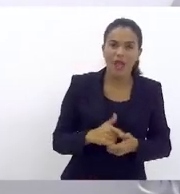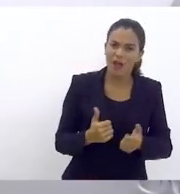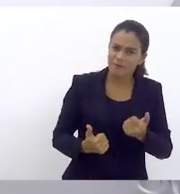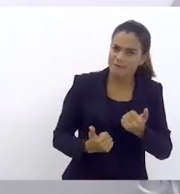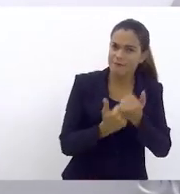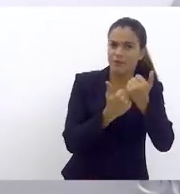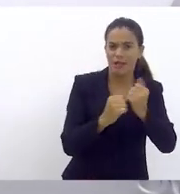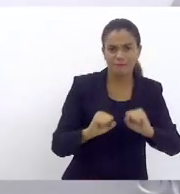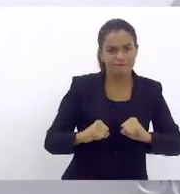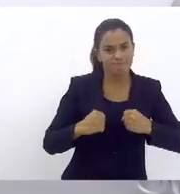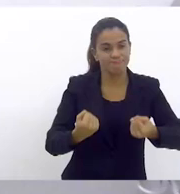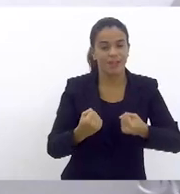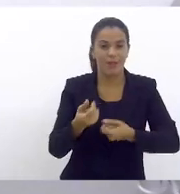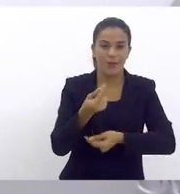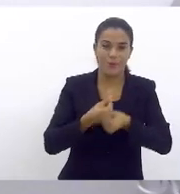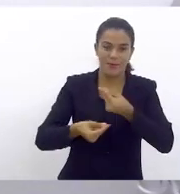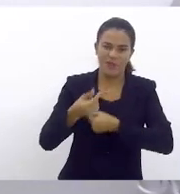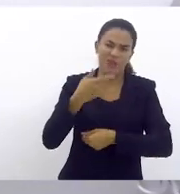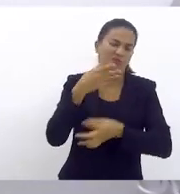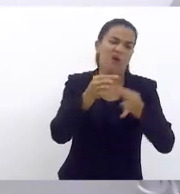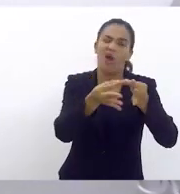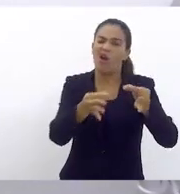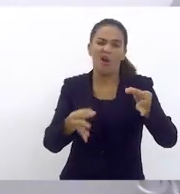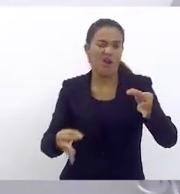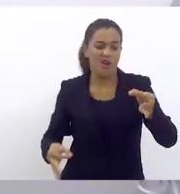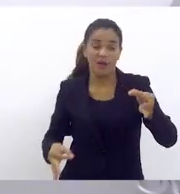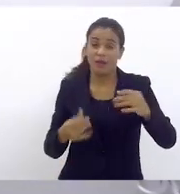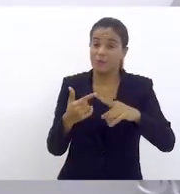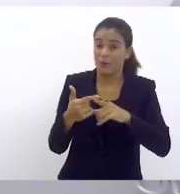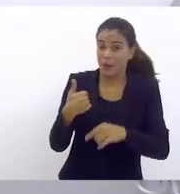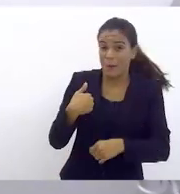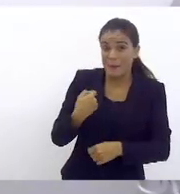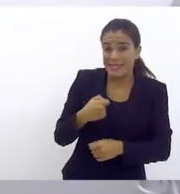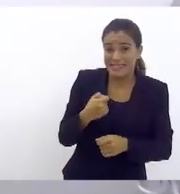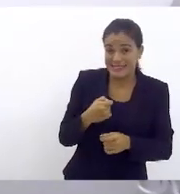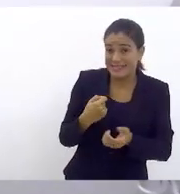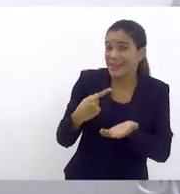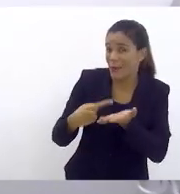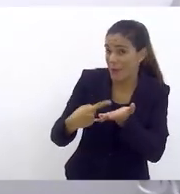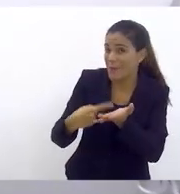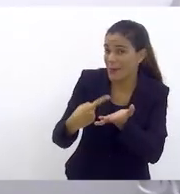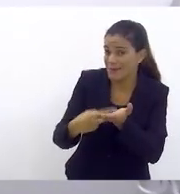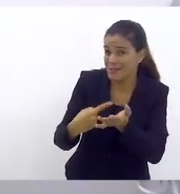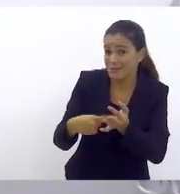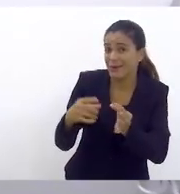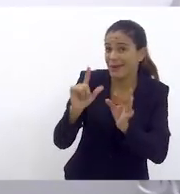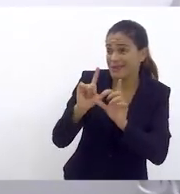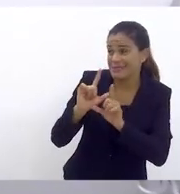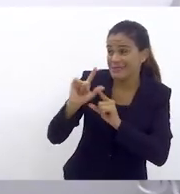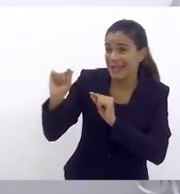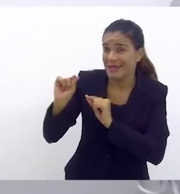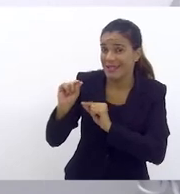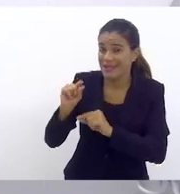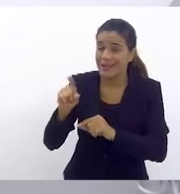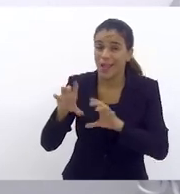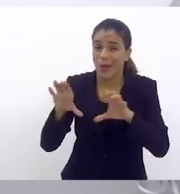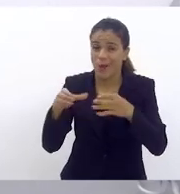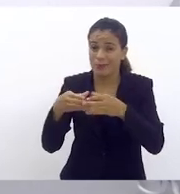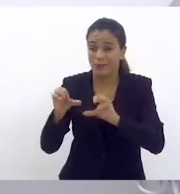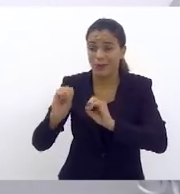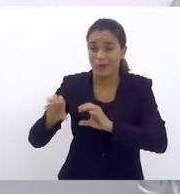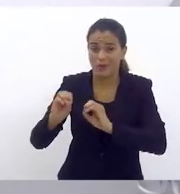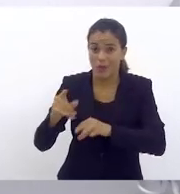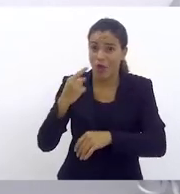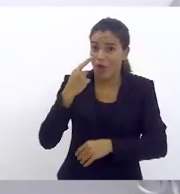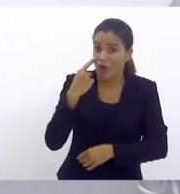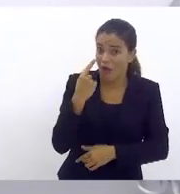fortalecer a nossa economia então não vou falar muito é porque eu também tenho que ir aqui ao lado na reunião da comissão de educação e para vocês veem como nosso buraco